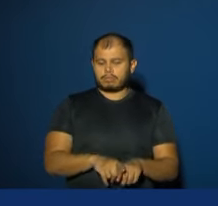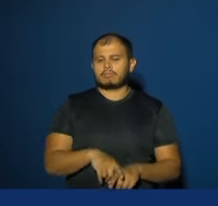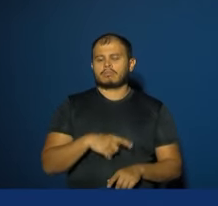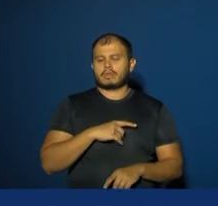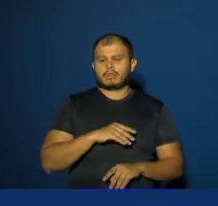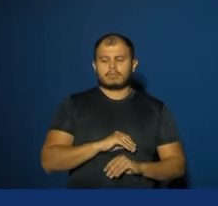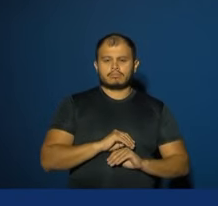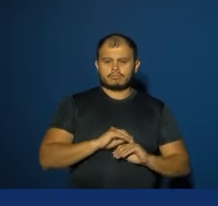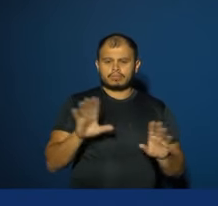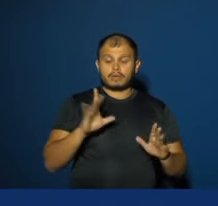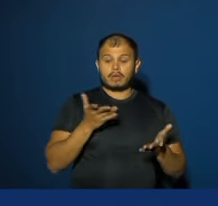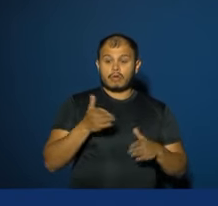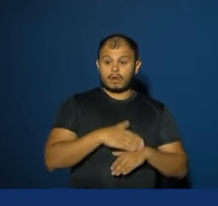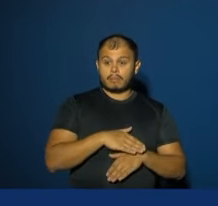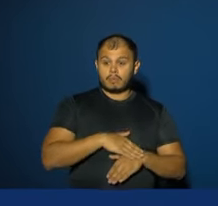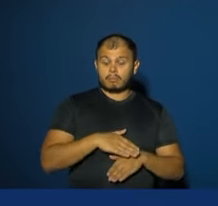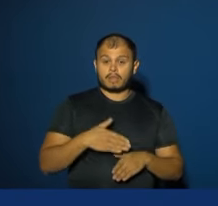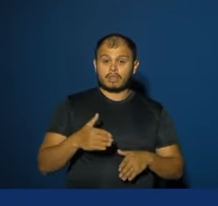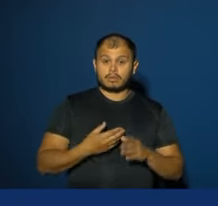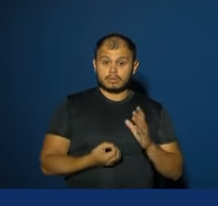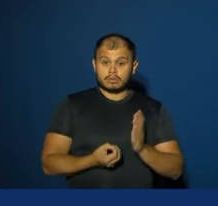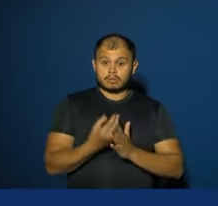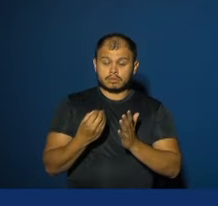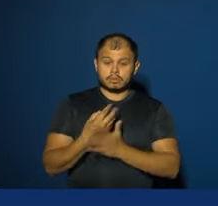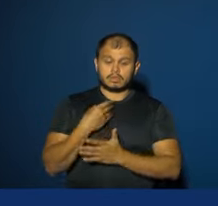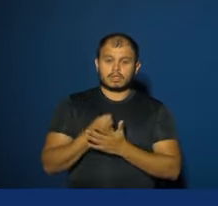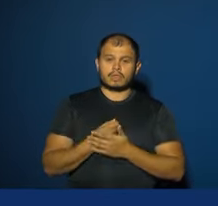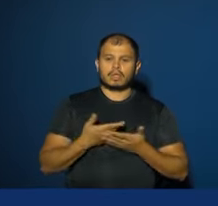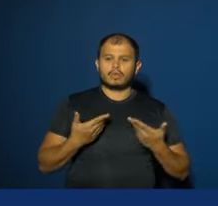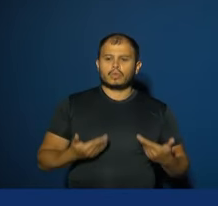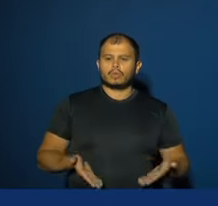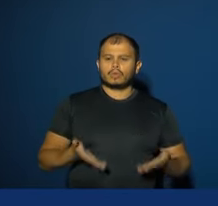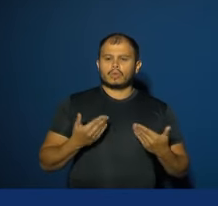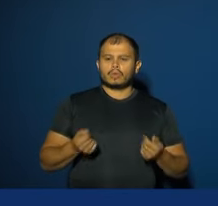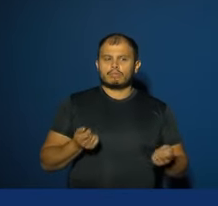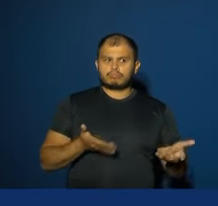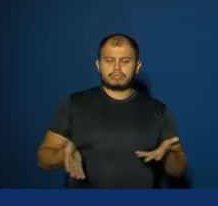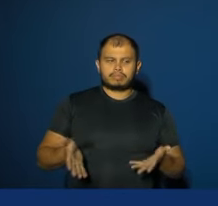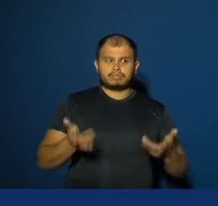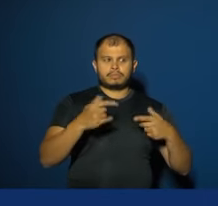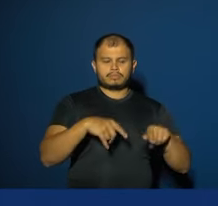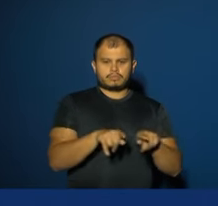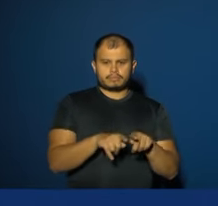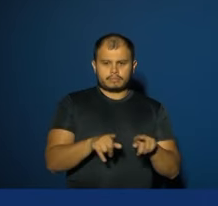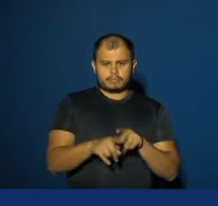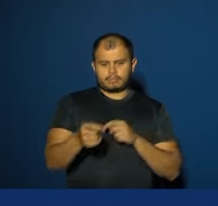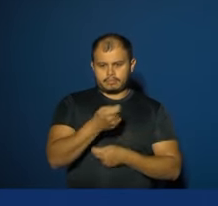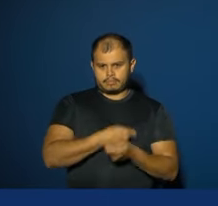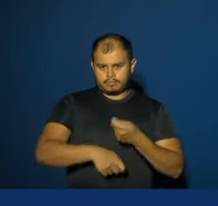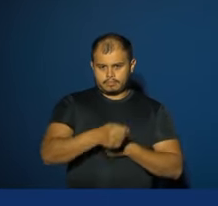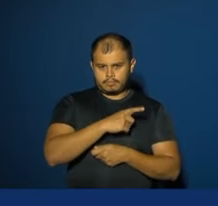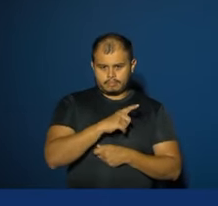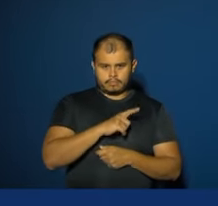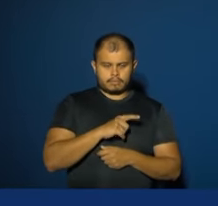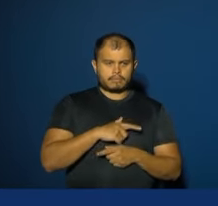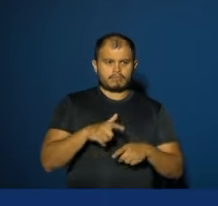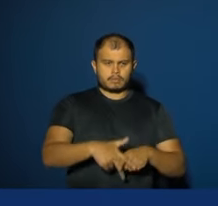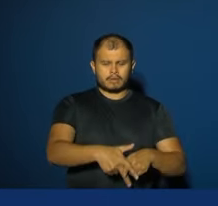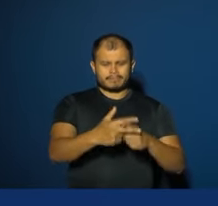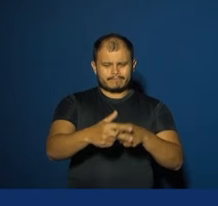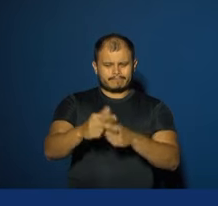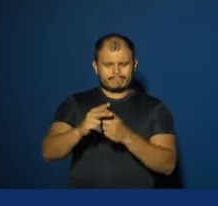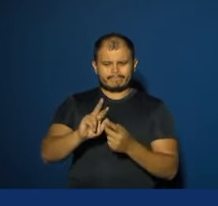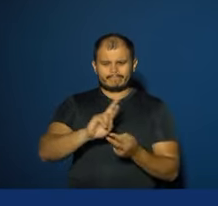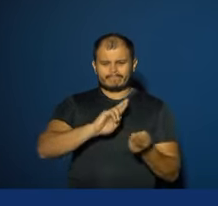estamos no momento de criar agilidade fluidez do ponto de vista administrativo com reformas que são estruturantes um